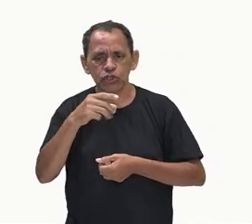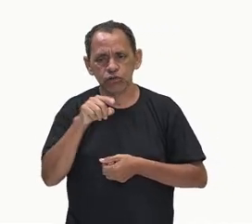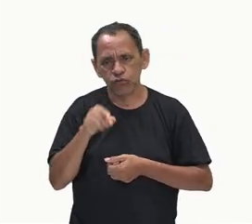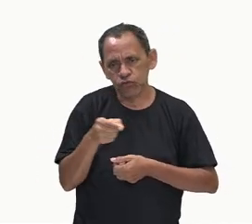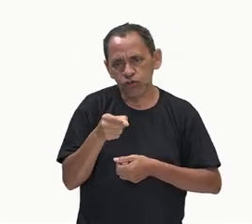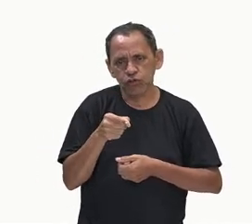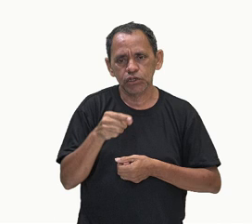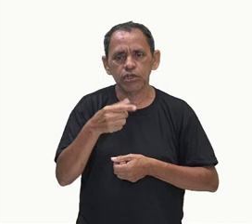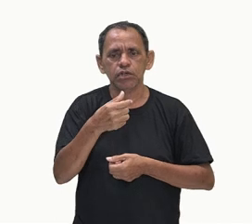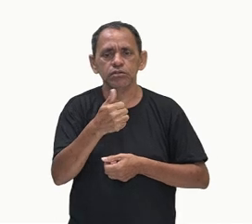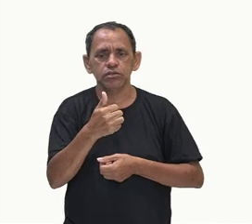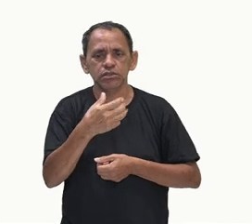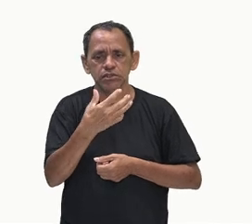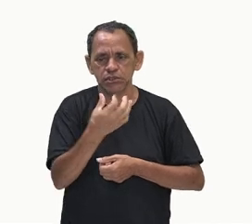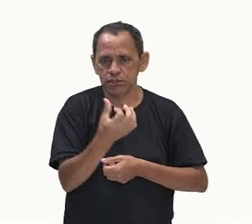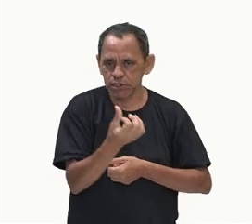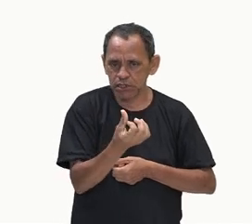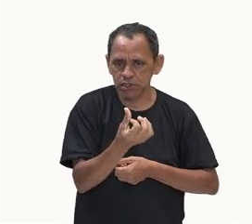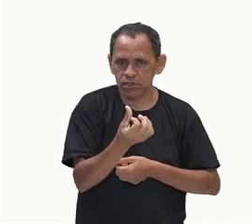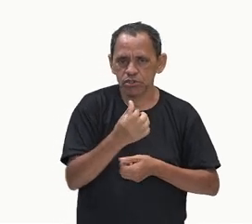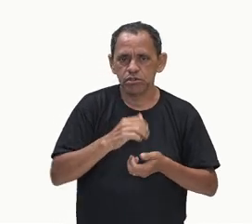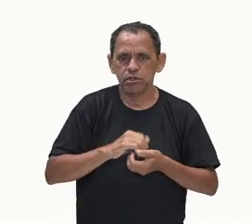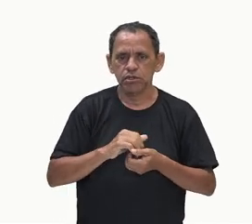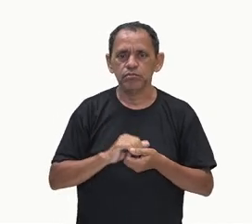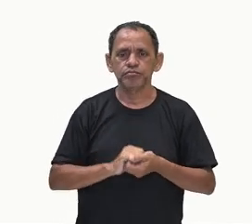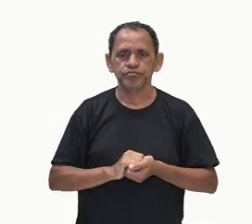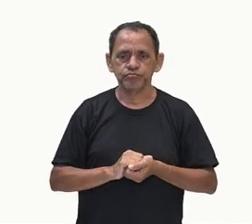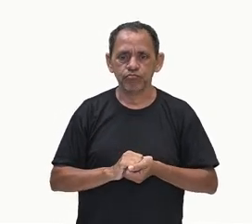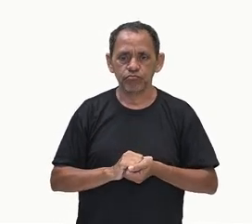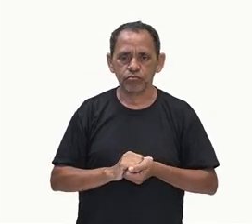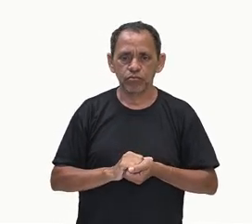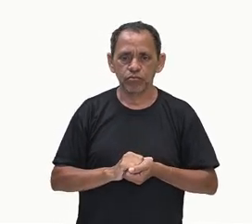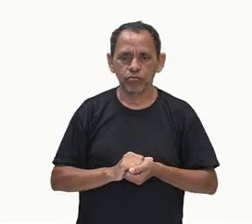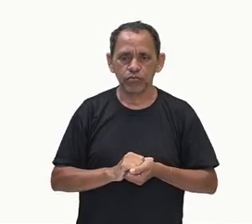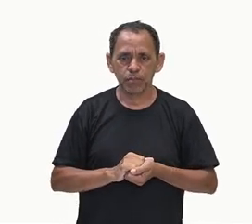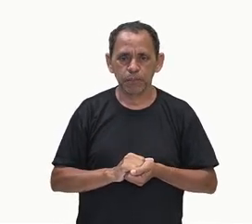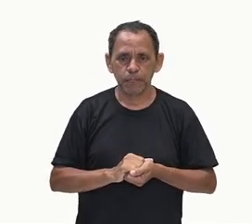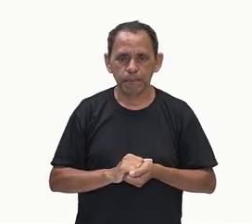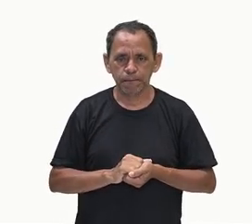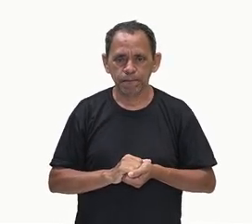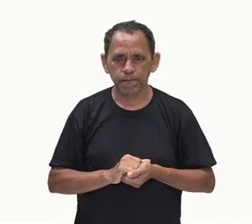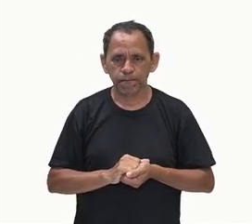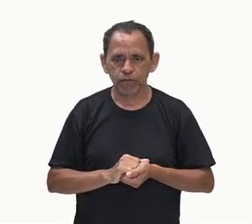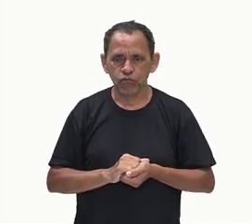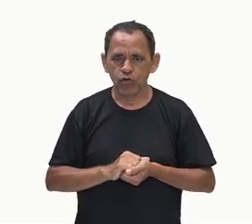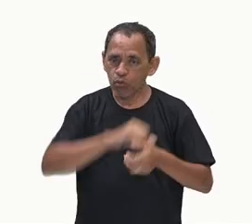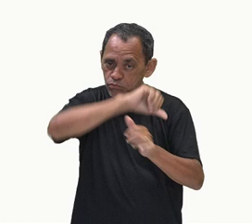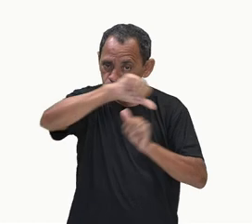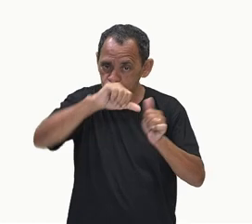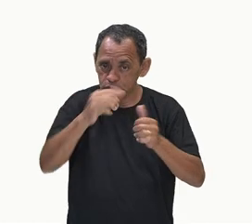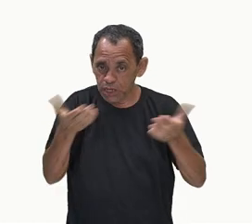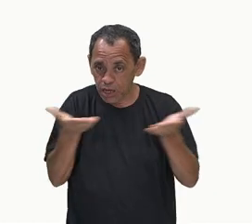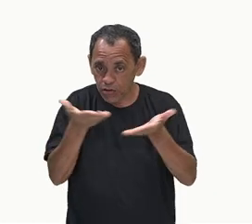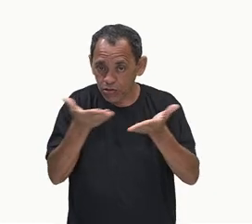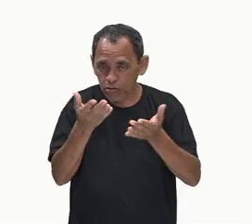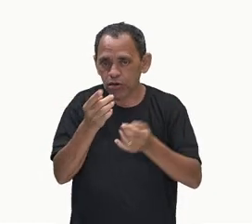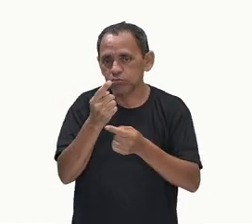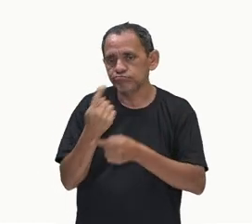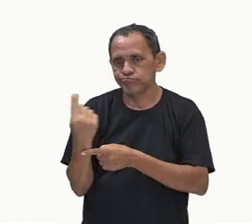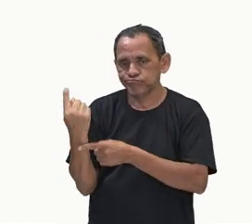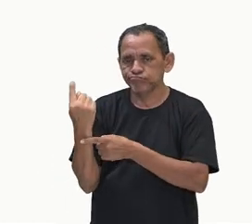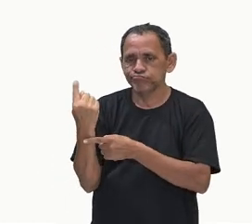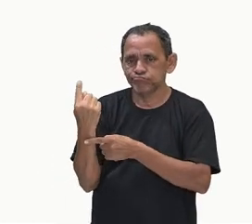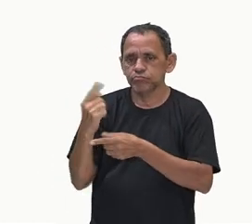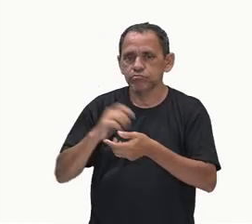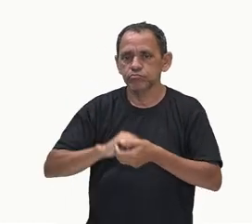vai mexer nesse cálculo ainda vamos passar esse 3 61 aqui dividindo e